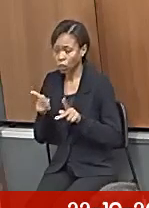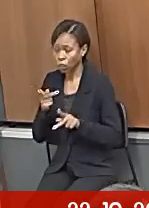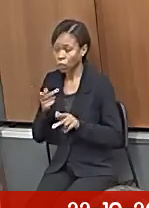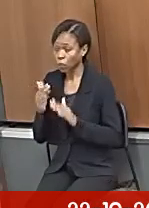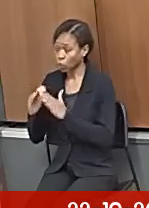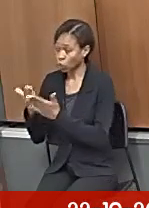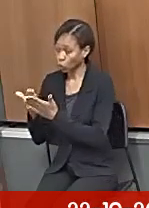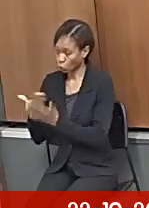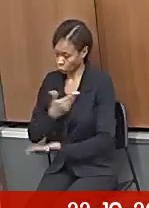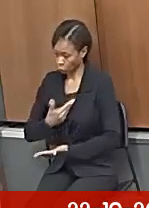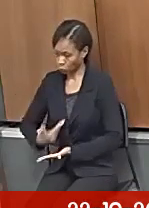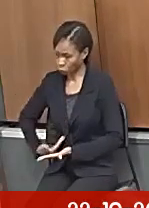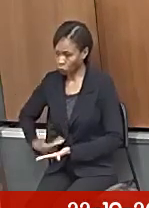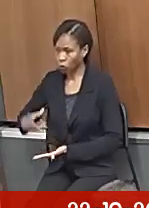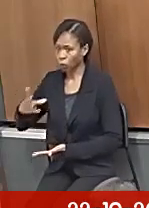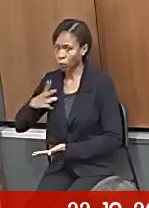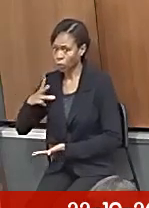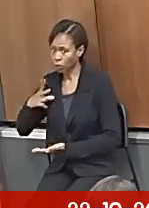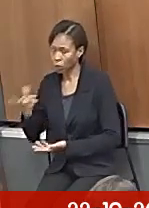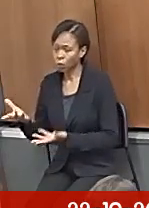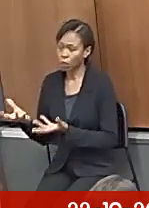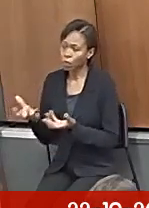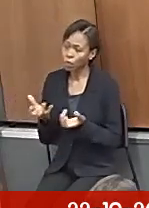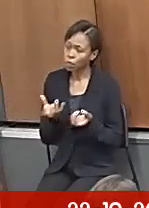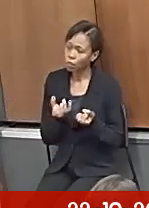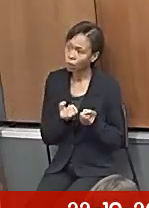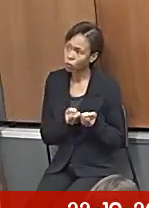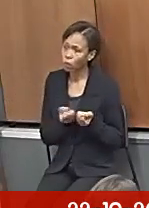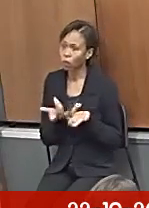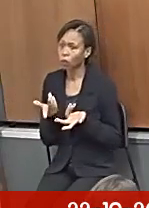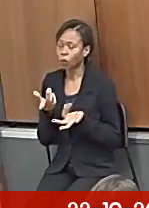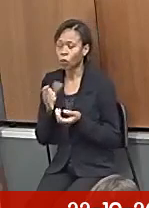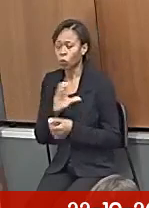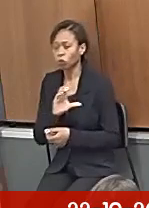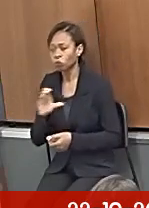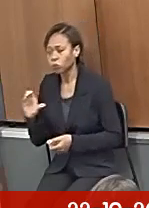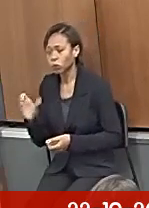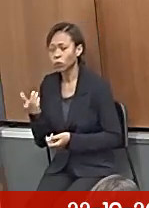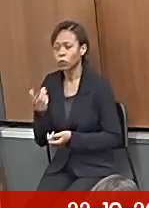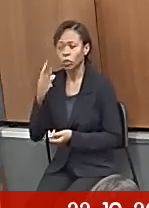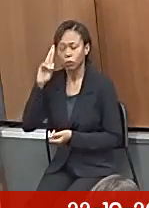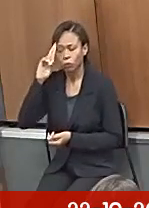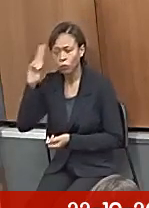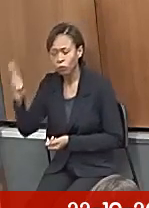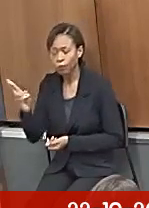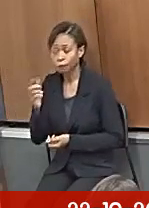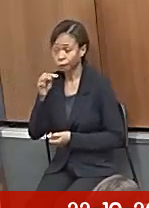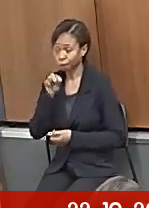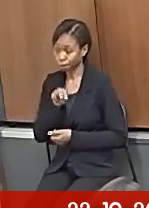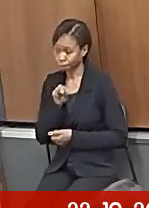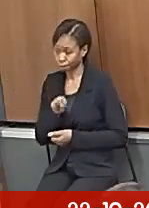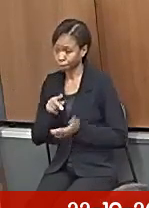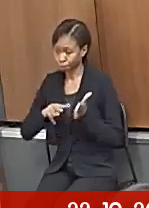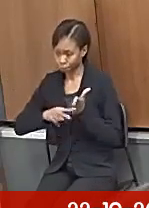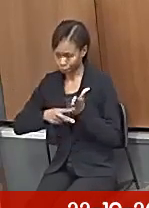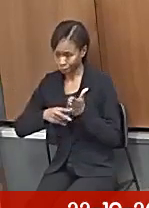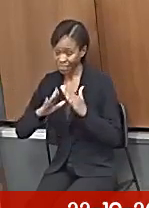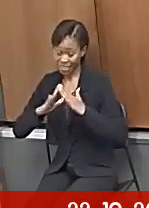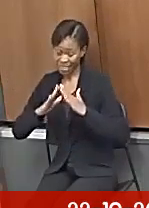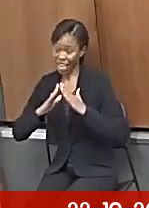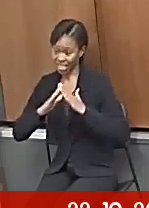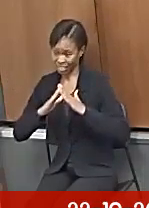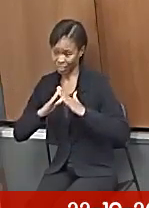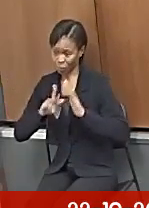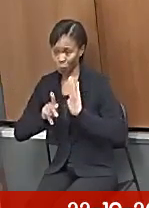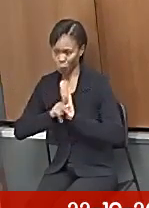e privadas, temos recebido coordenadores, diretores. Então, nós fizemos daquela casa, que é uma sede própria,